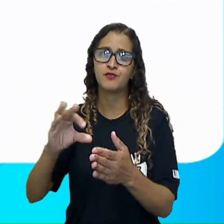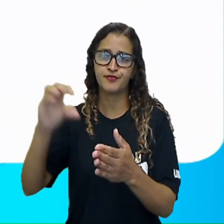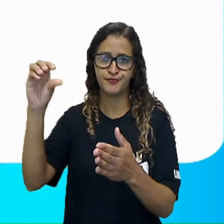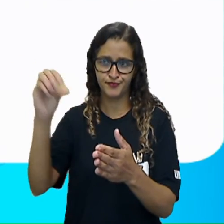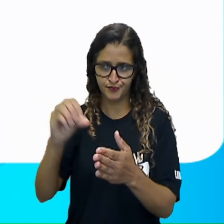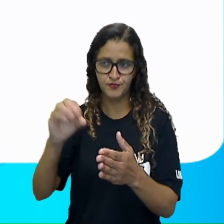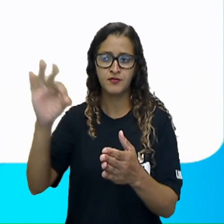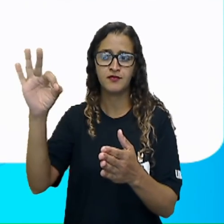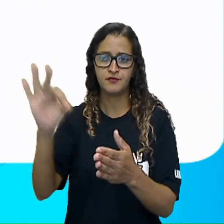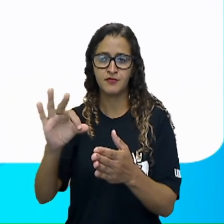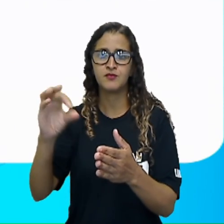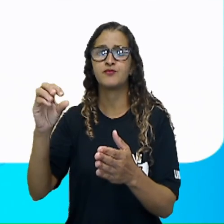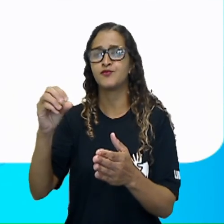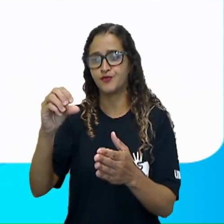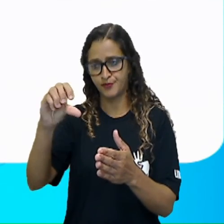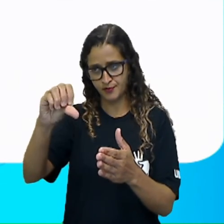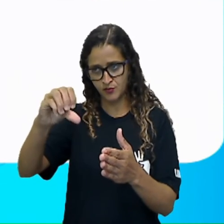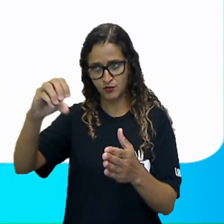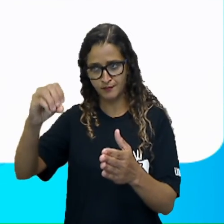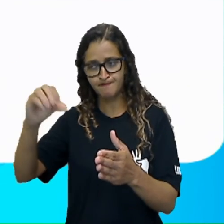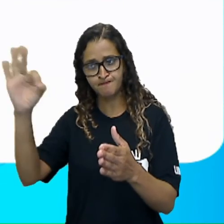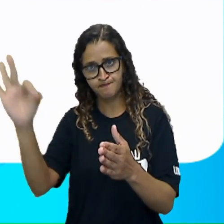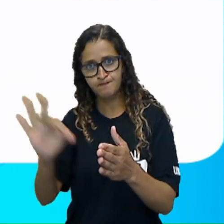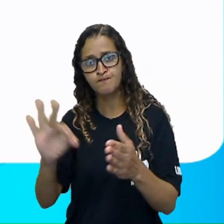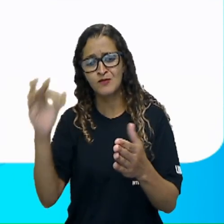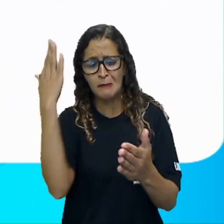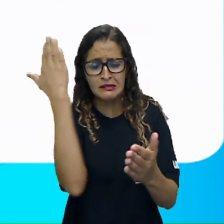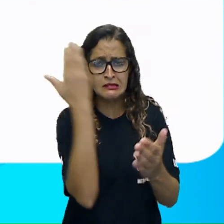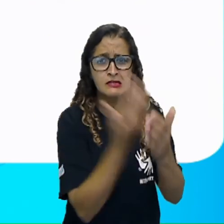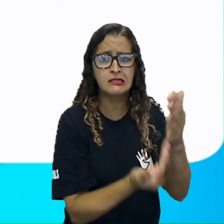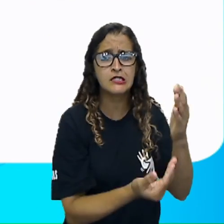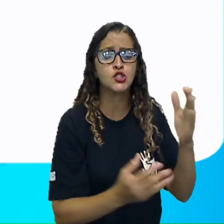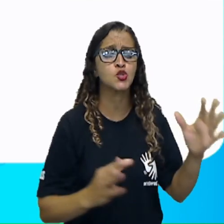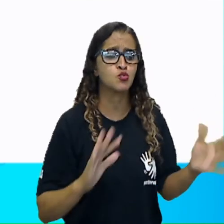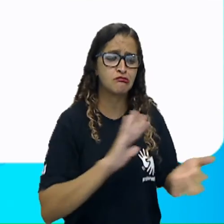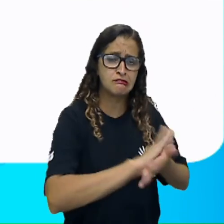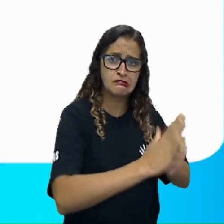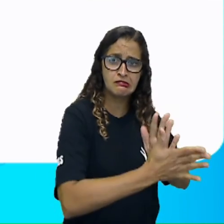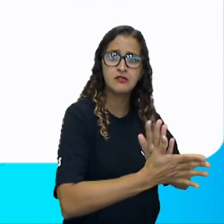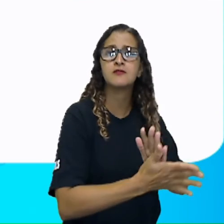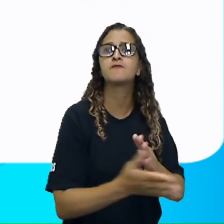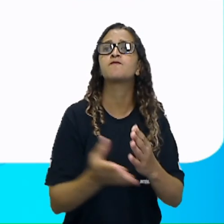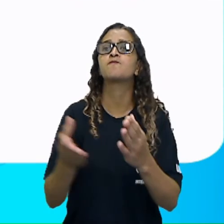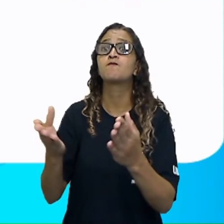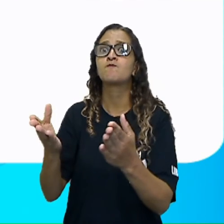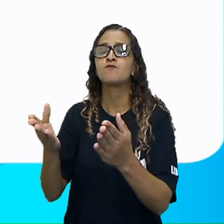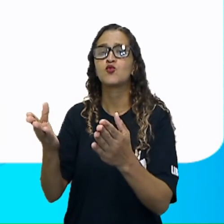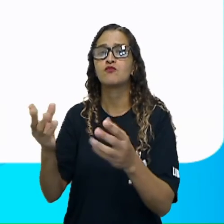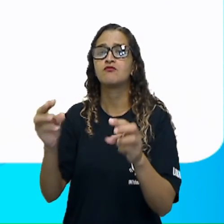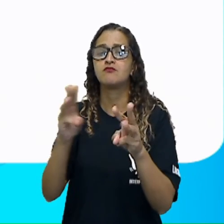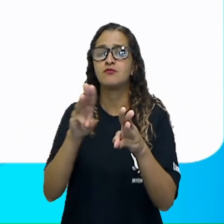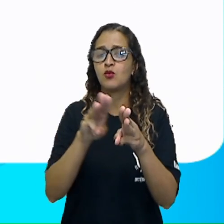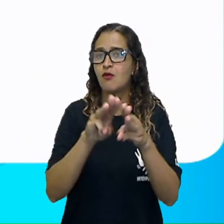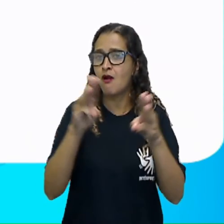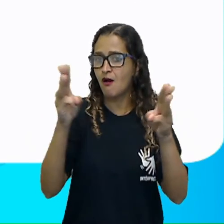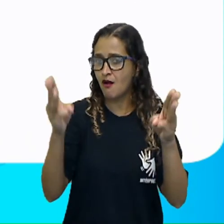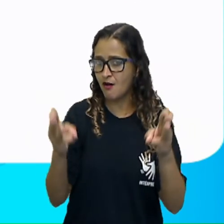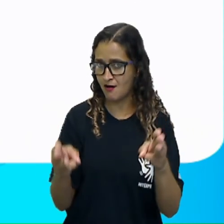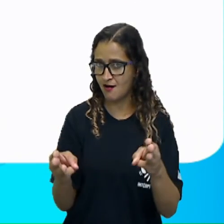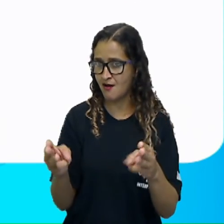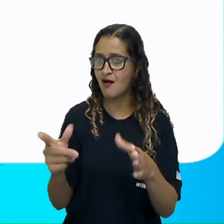90%. Perdeu, praticamente ficou destruído, né, gente? Então, nós temos aqui a imagem do